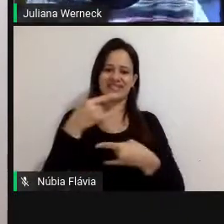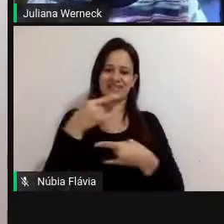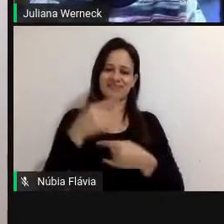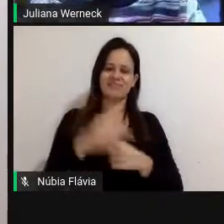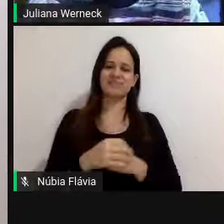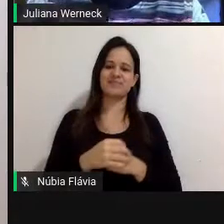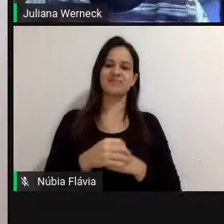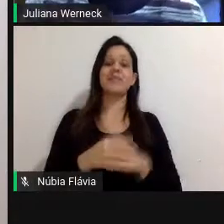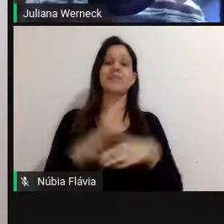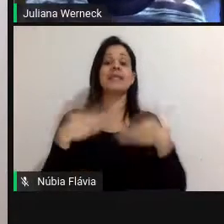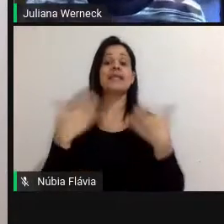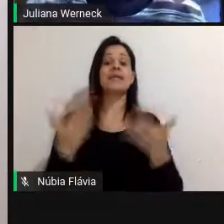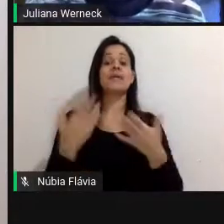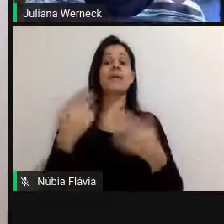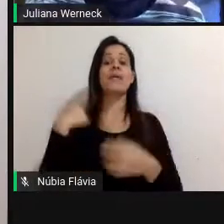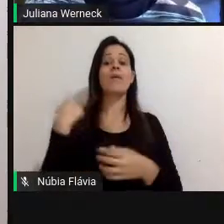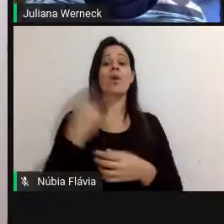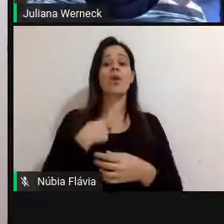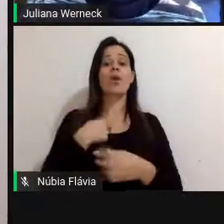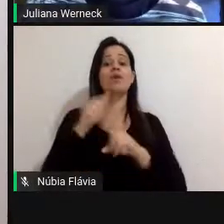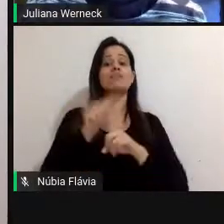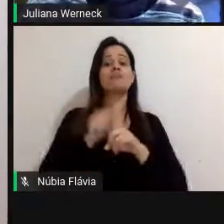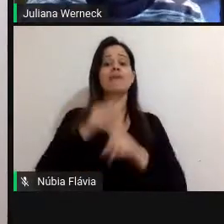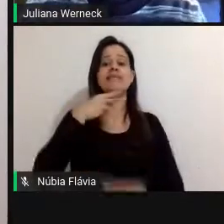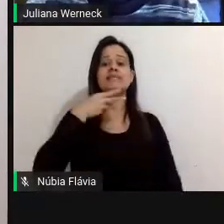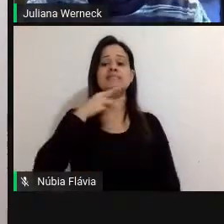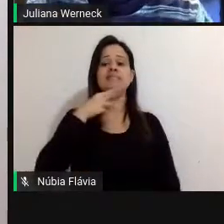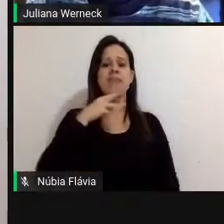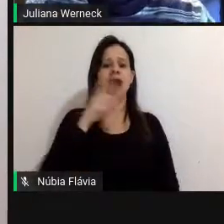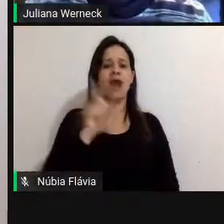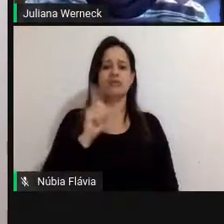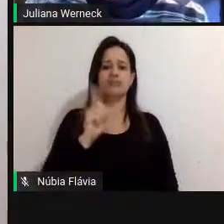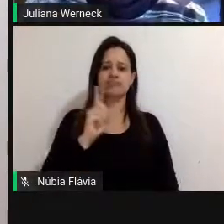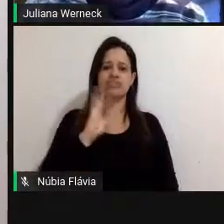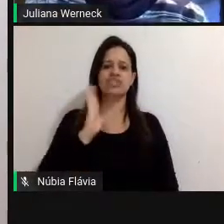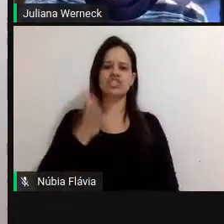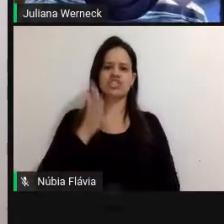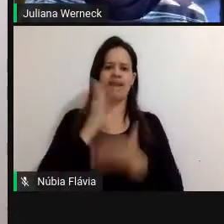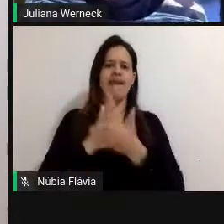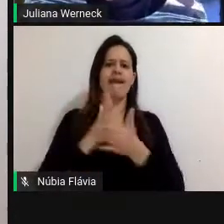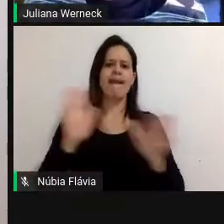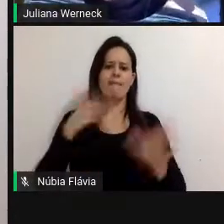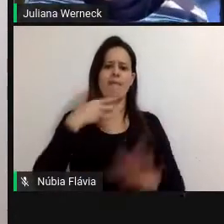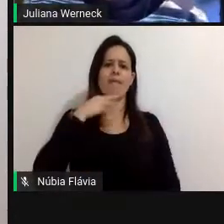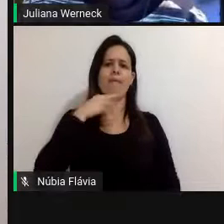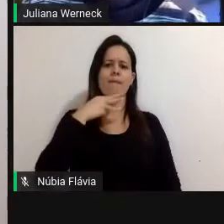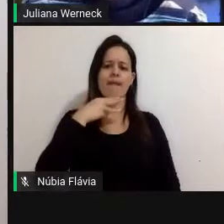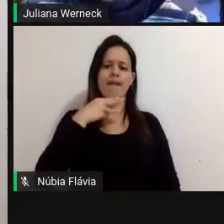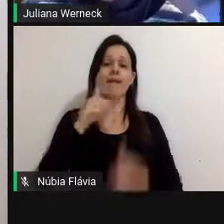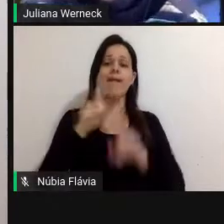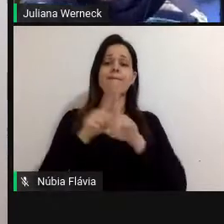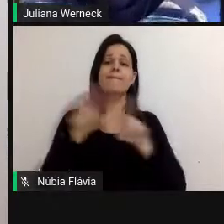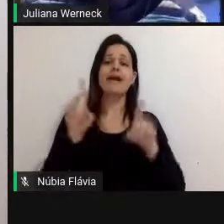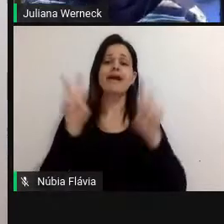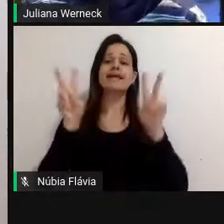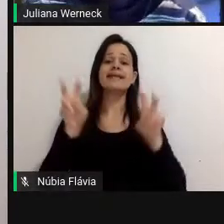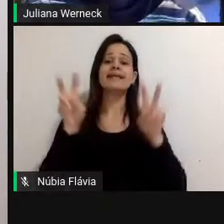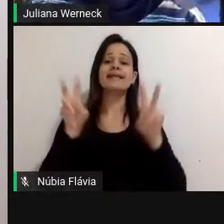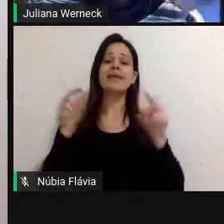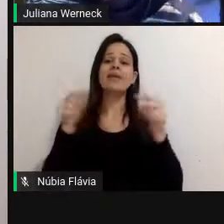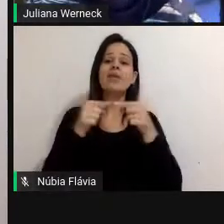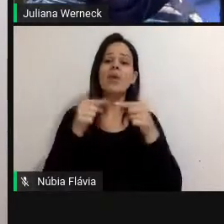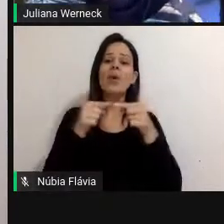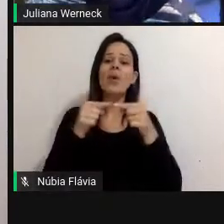gente não esteja mais no mês de março e isso não tenha mais a ver com essa questão do mês da mulher, eu